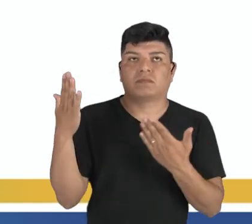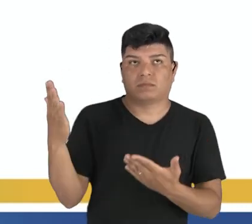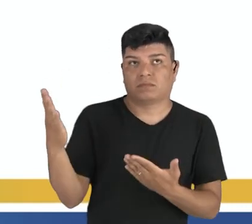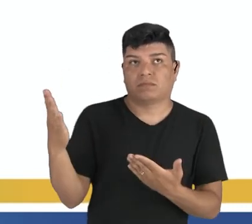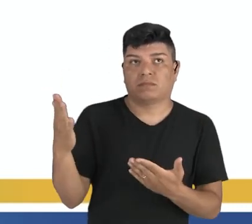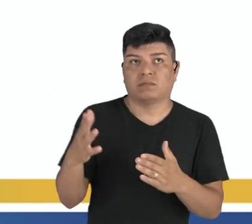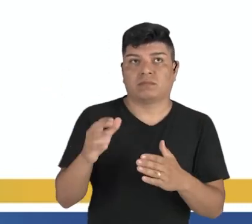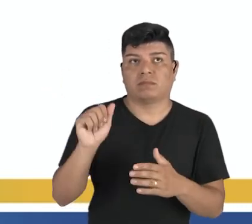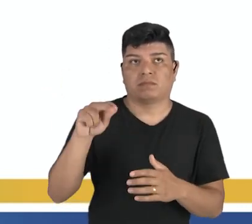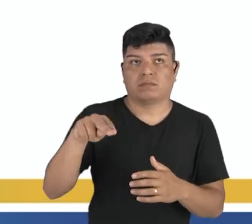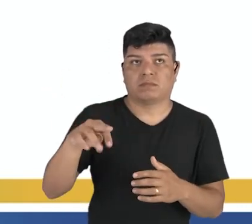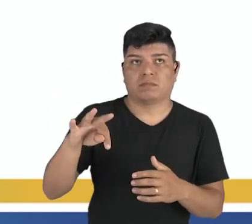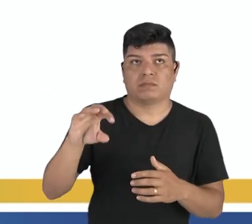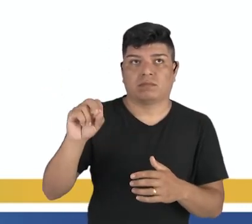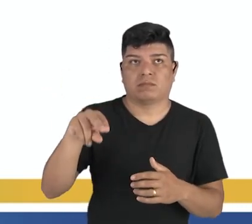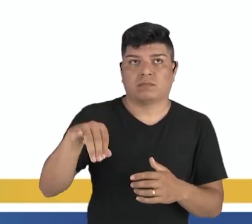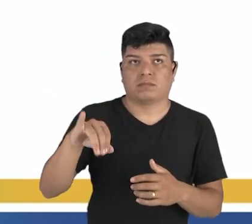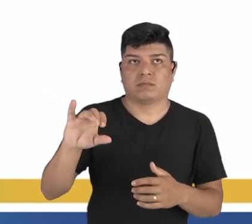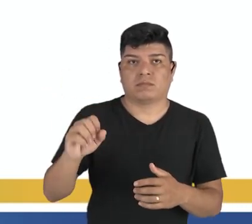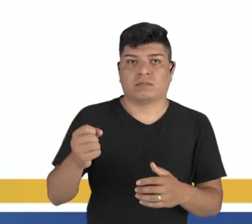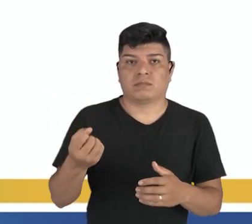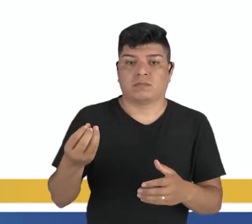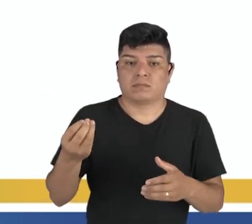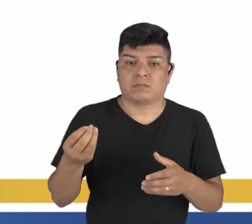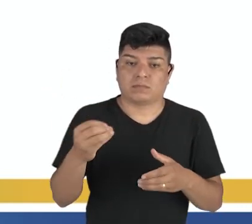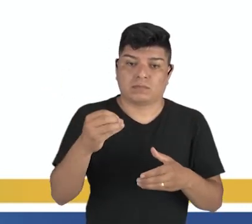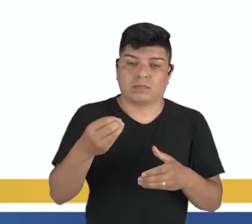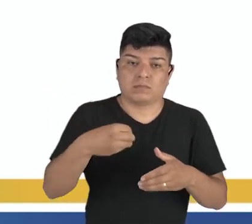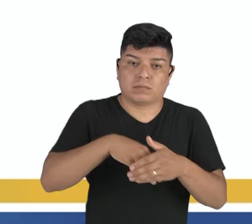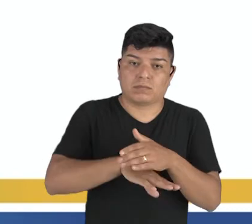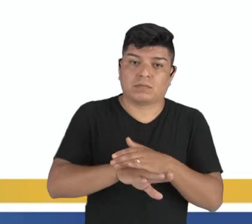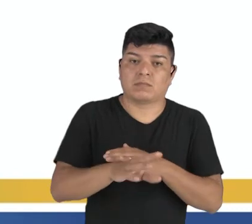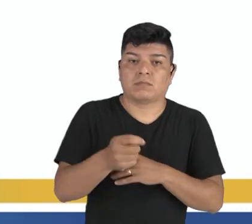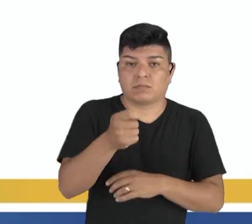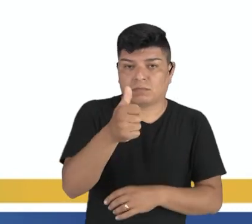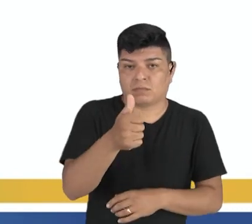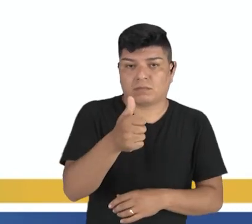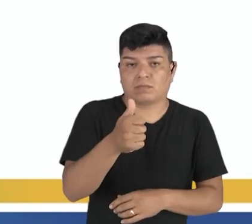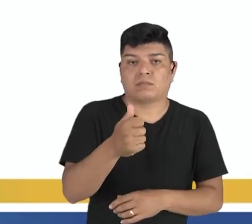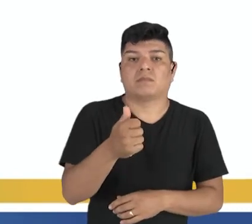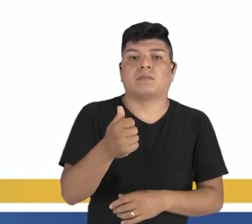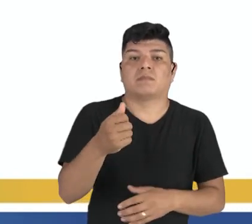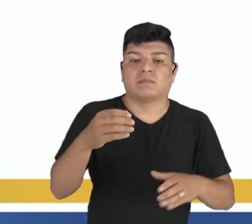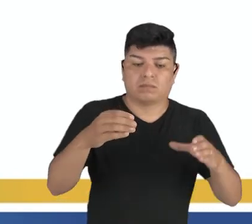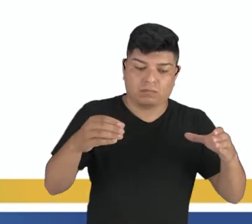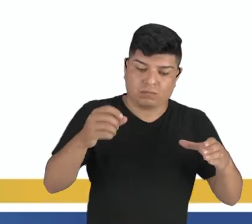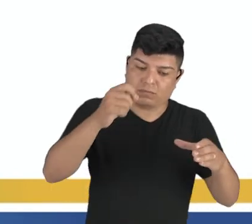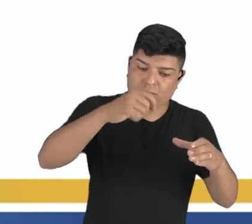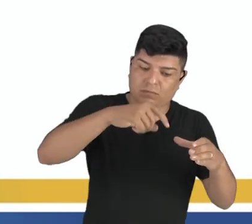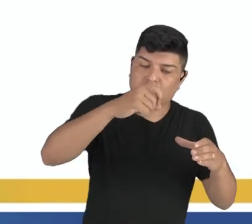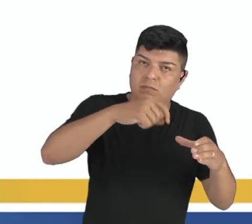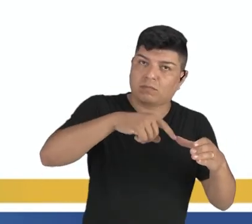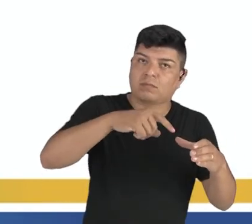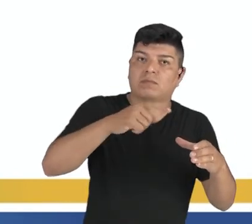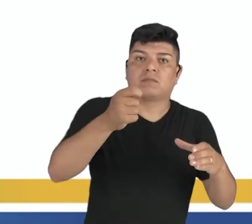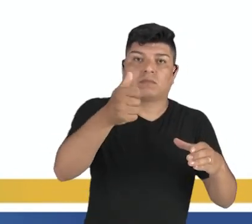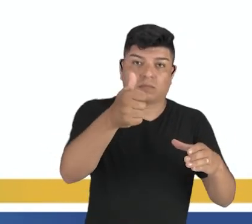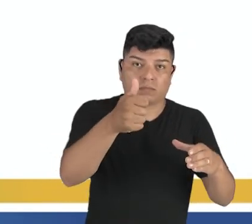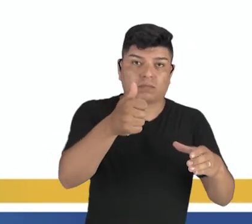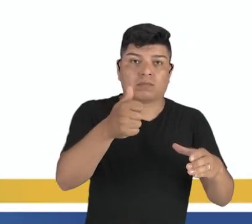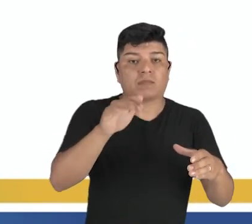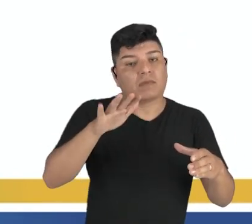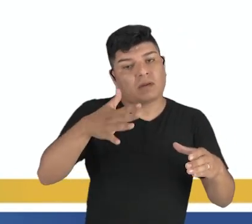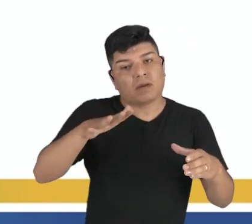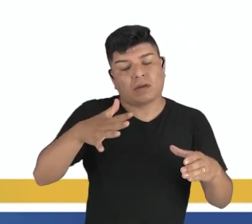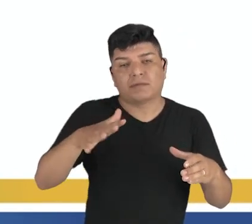olha só, Antônio tem o hábito de juntar moedas, R$1 em um cofre. De vez em quando, para saber